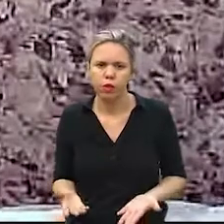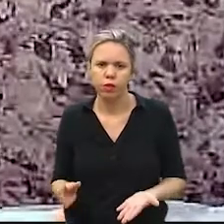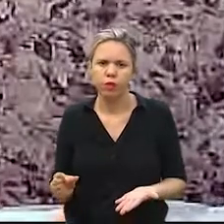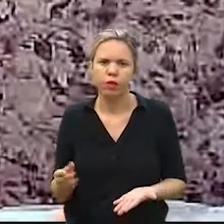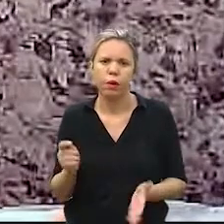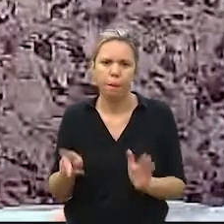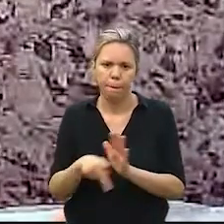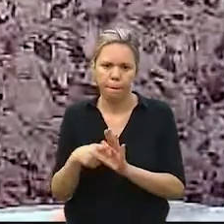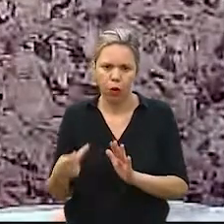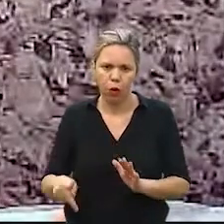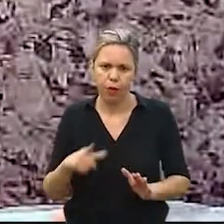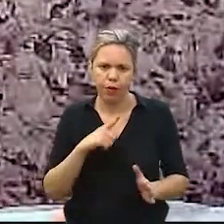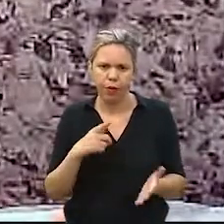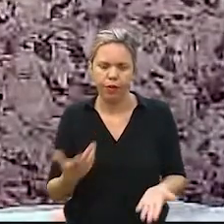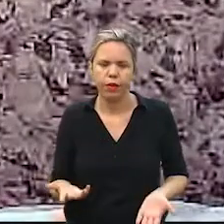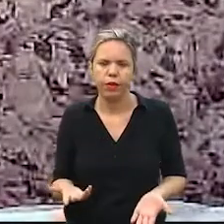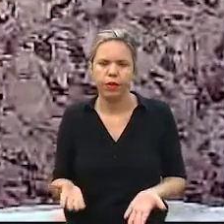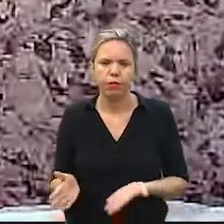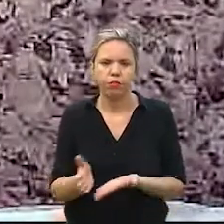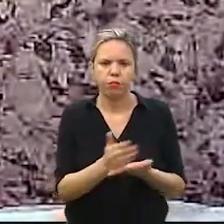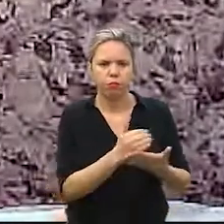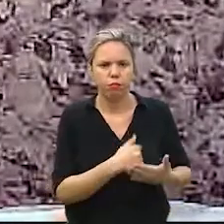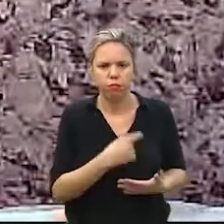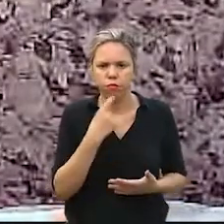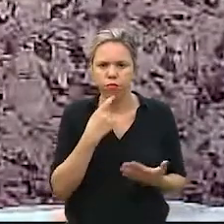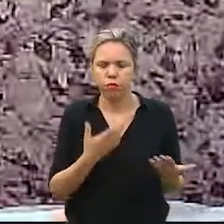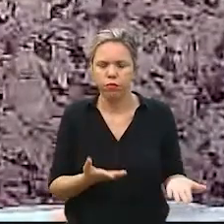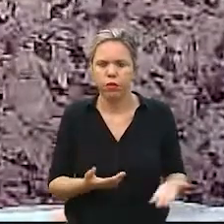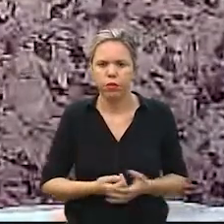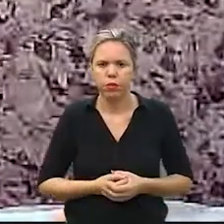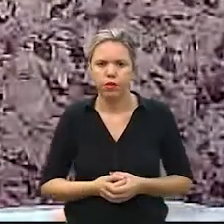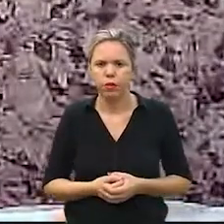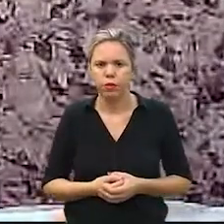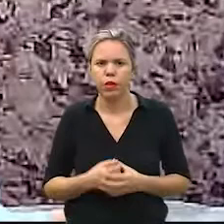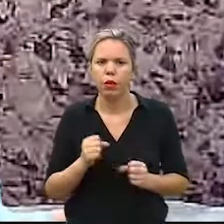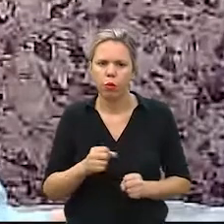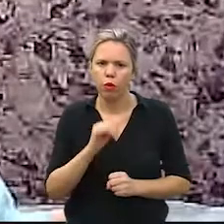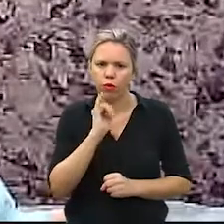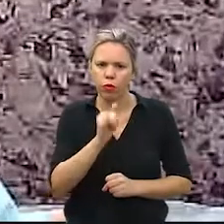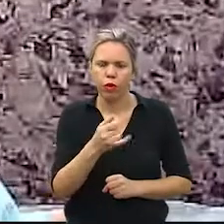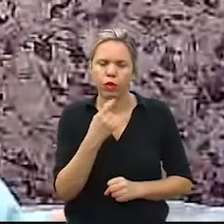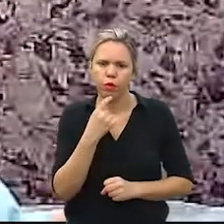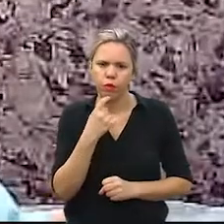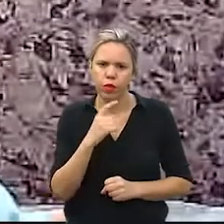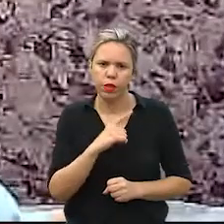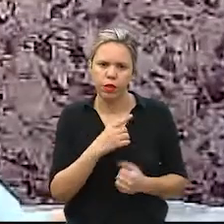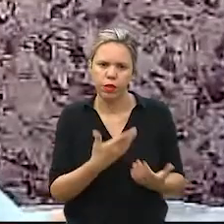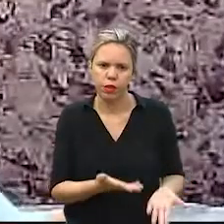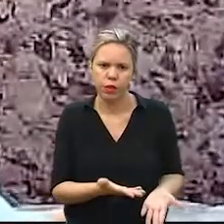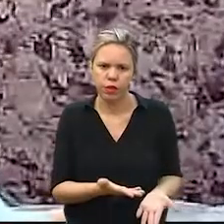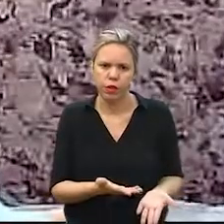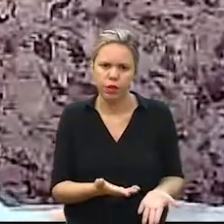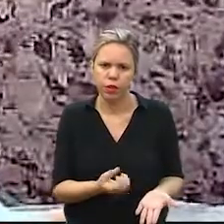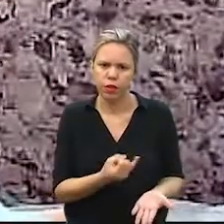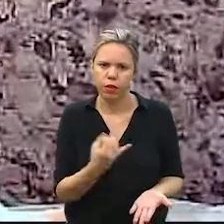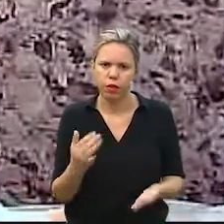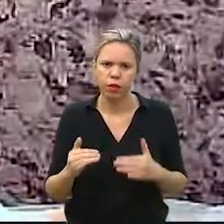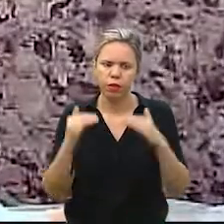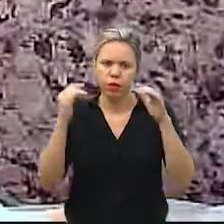receita própria tem na arrecadação de Campinas, isso a gente pode dizer que Campinas tem um elevado